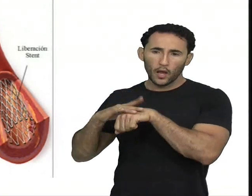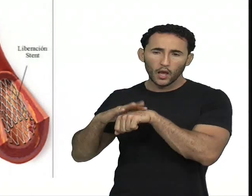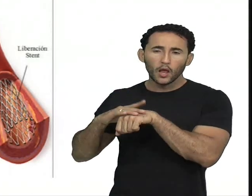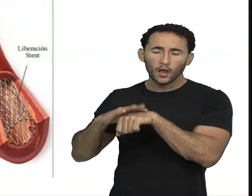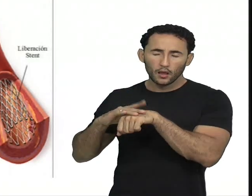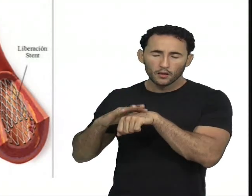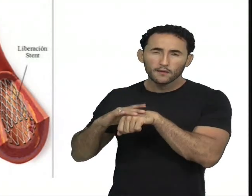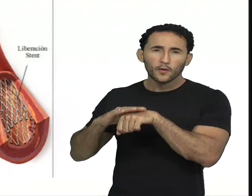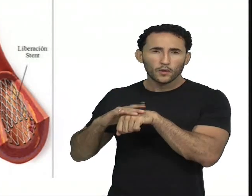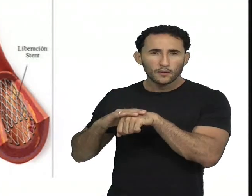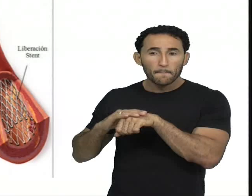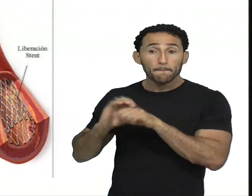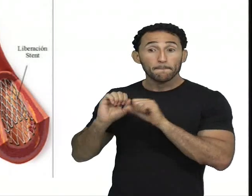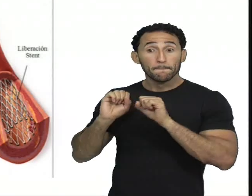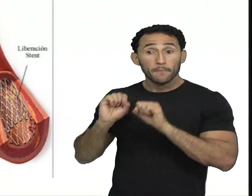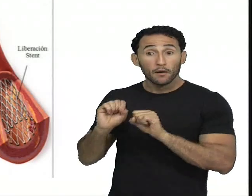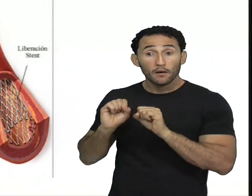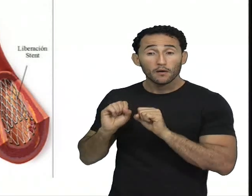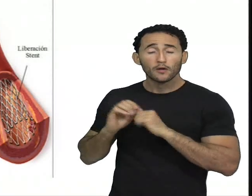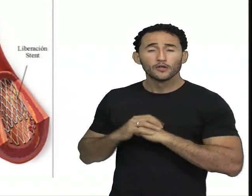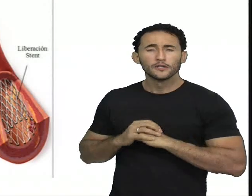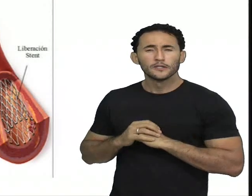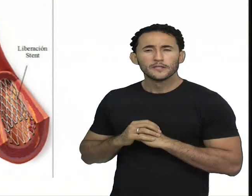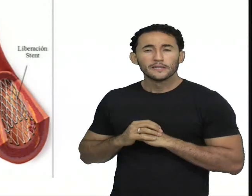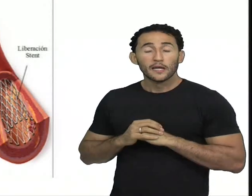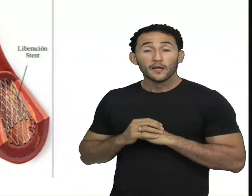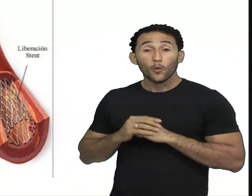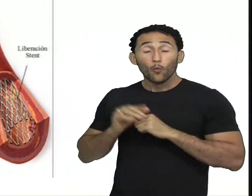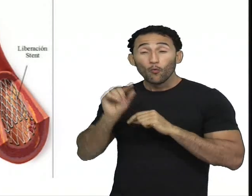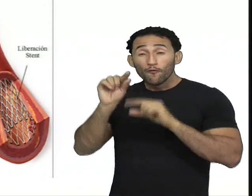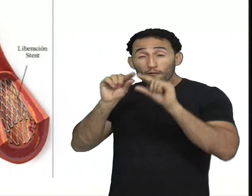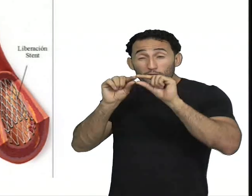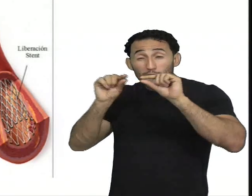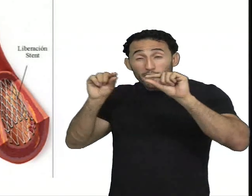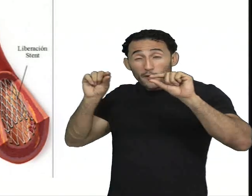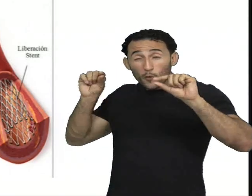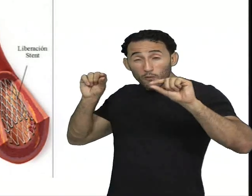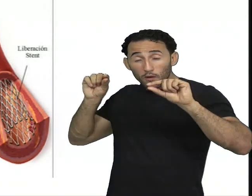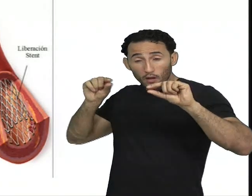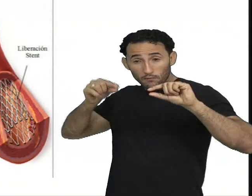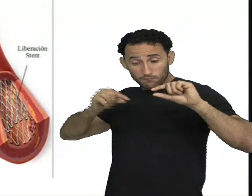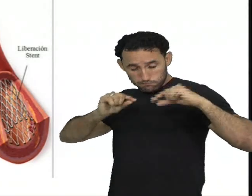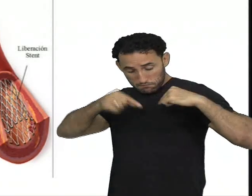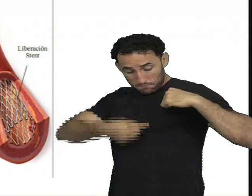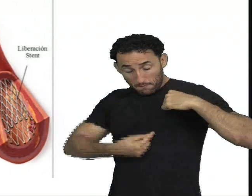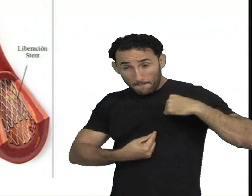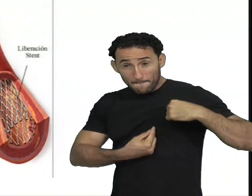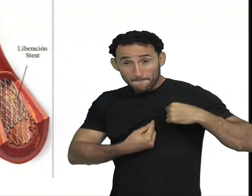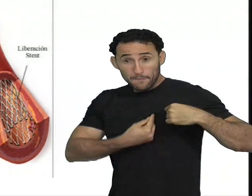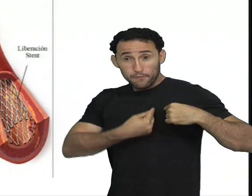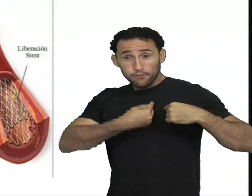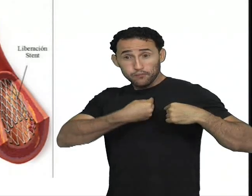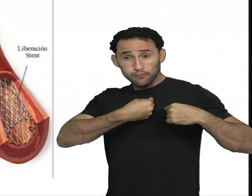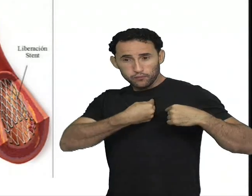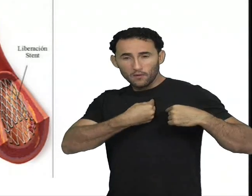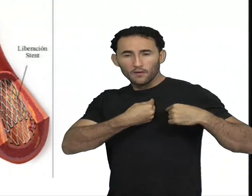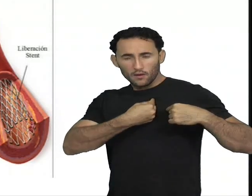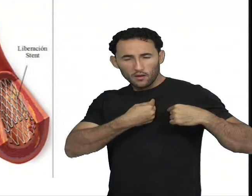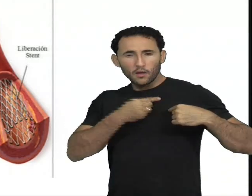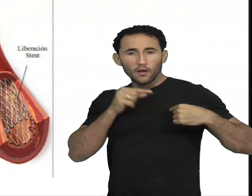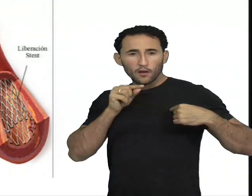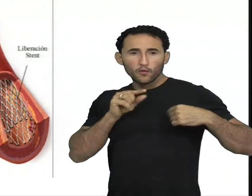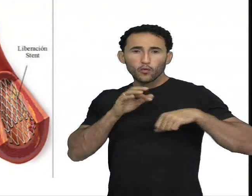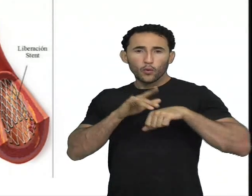e onde se passa um fio por dentro da lesão, que é a doença chamada